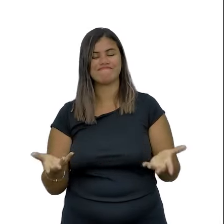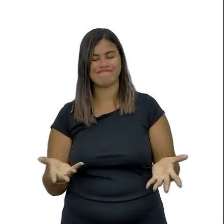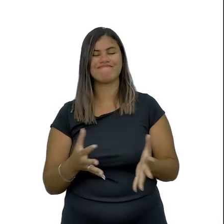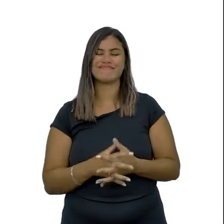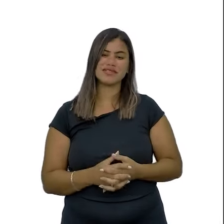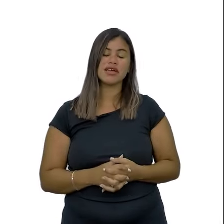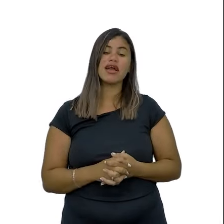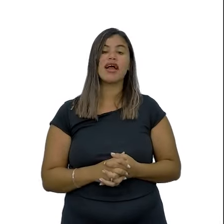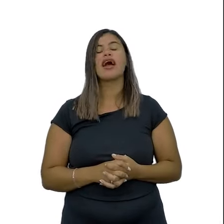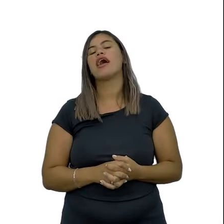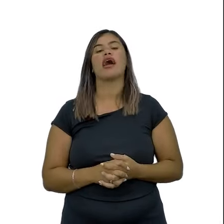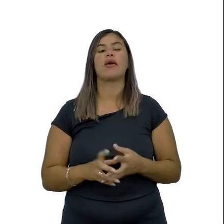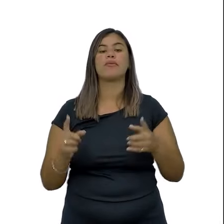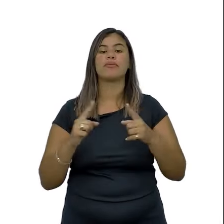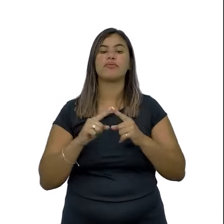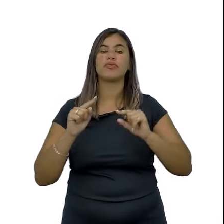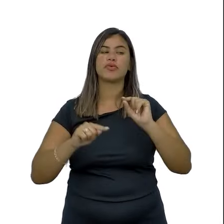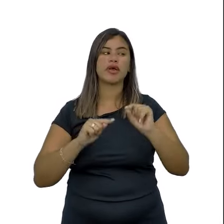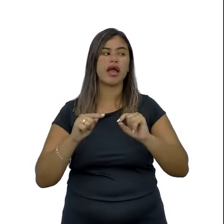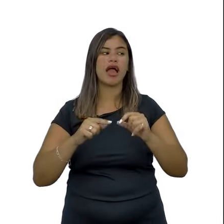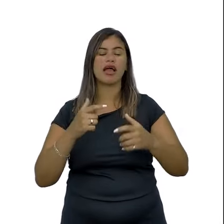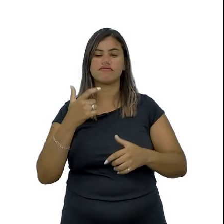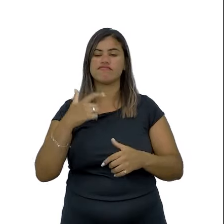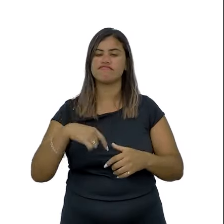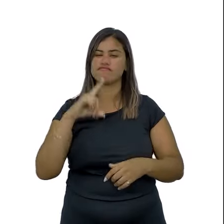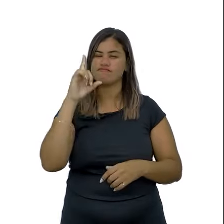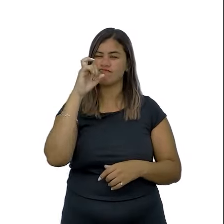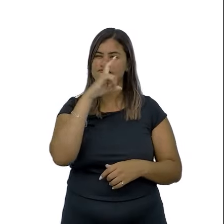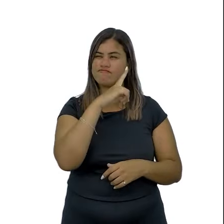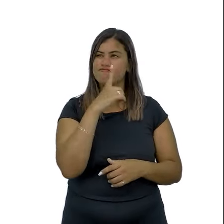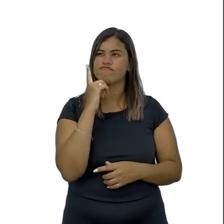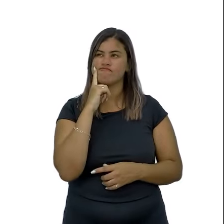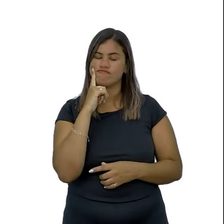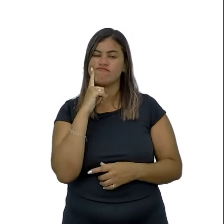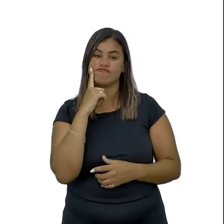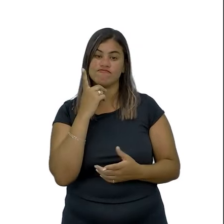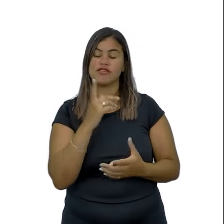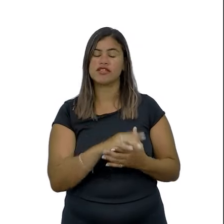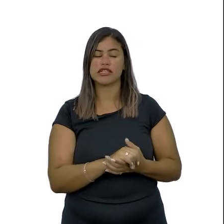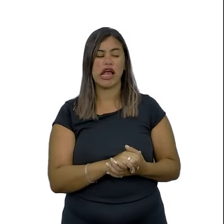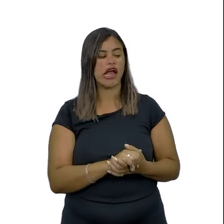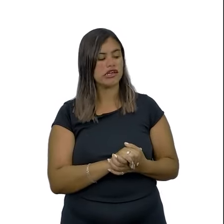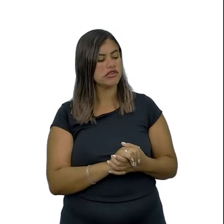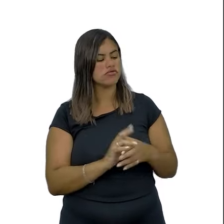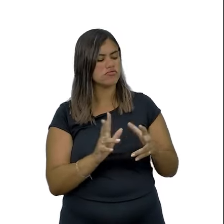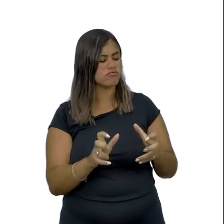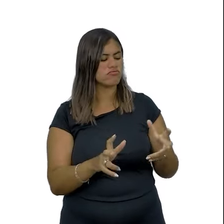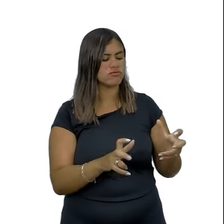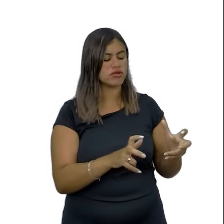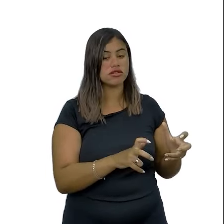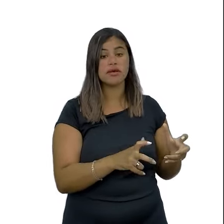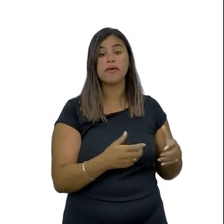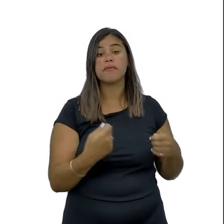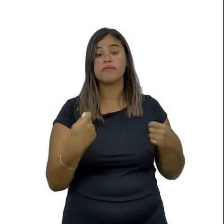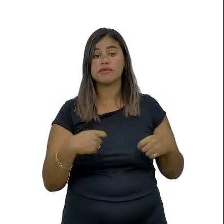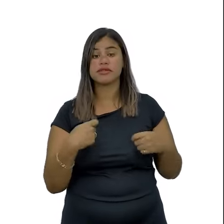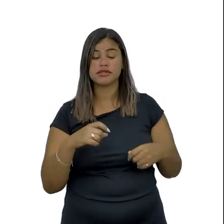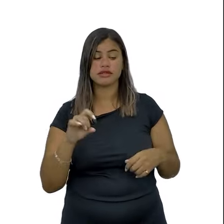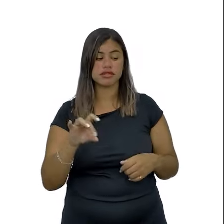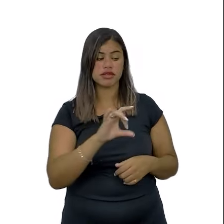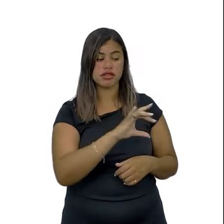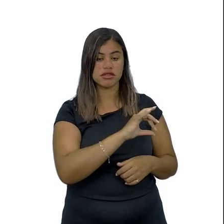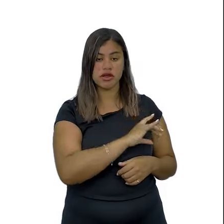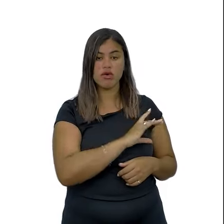quando há uma dificuldade recorrente na turma. Ou seja, eu preciso conhecer o meu estudante na